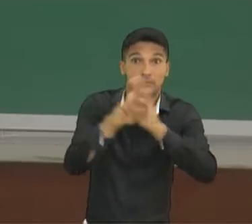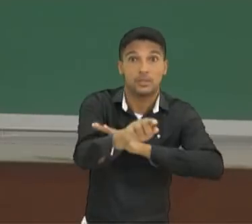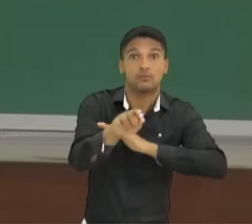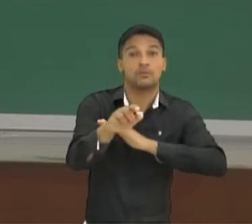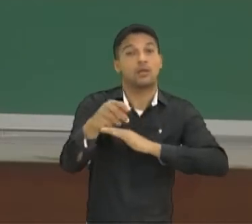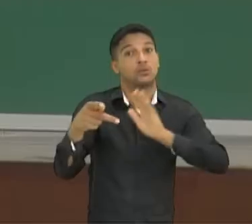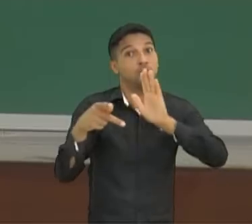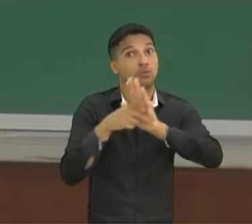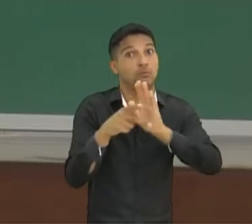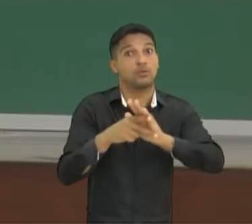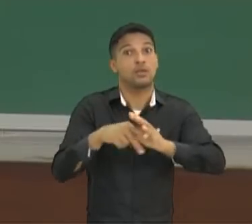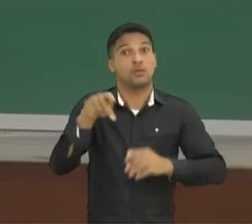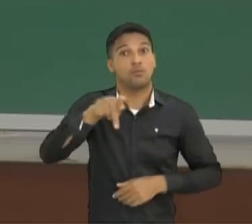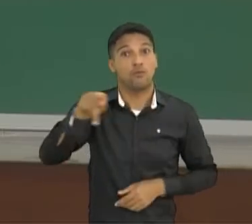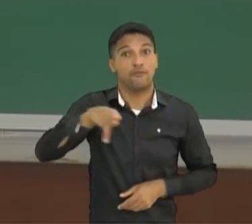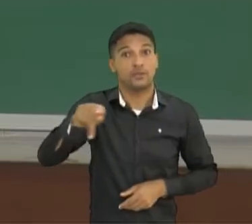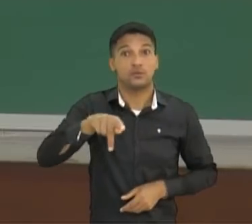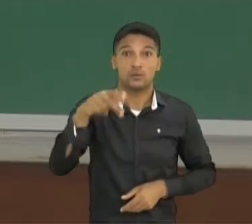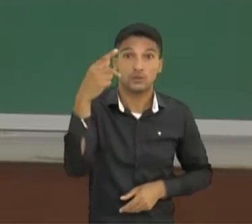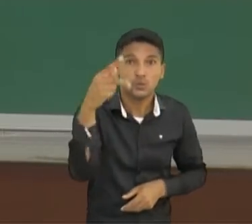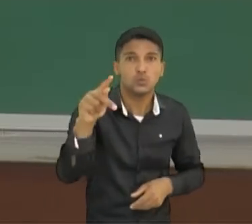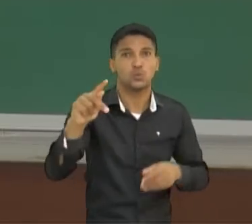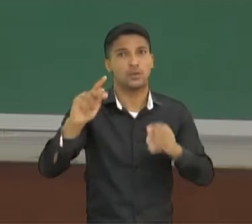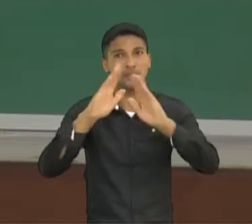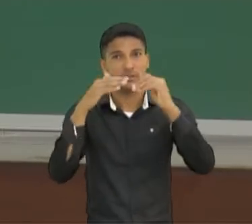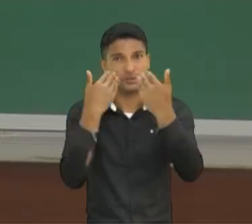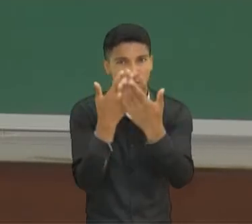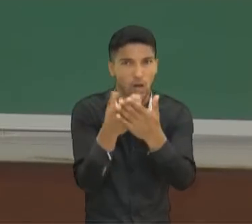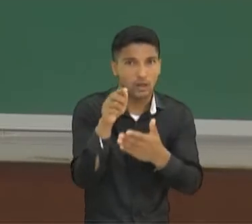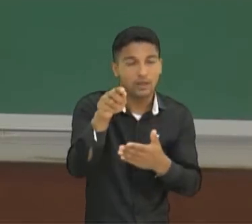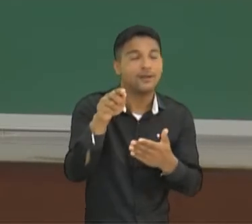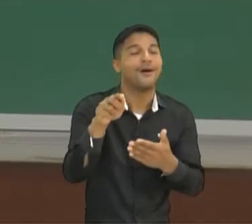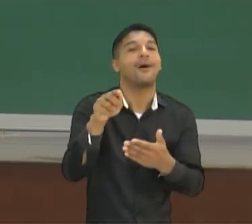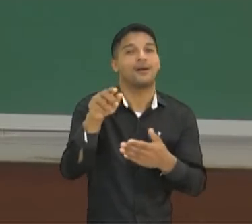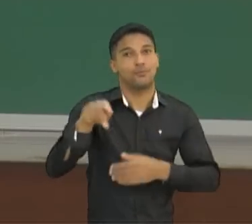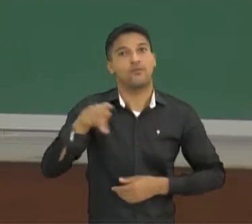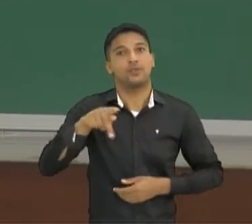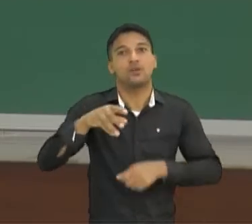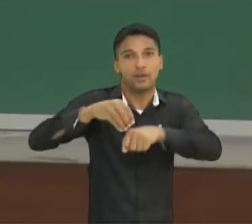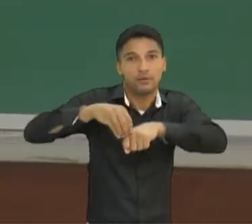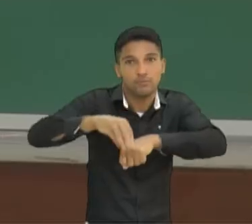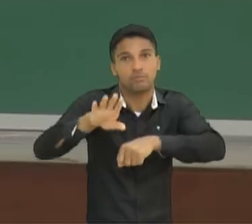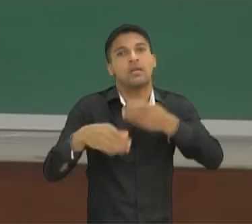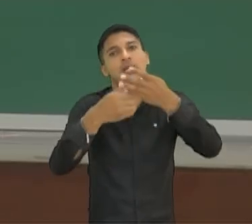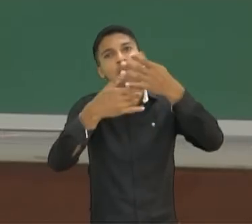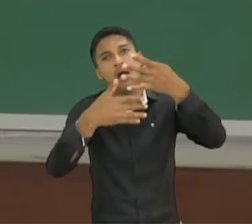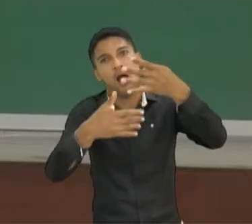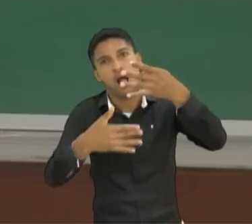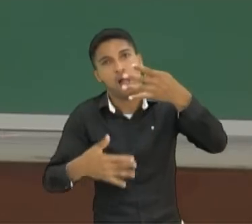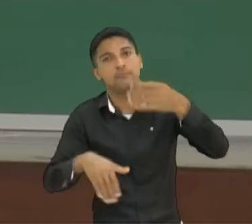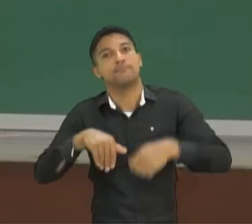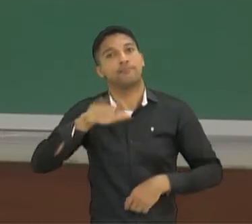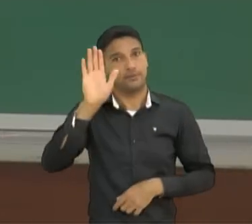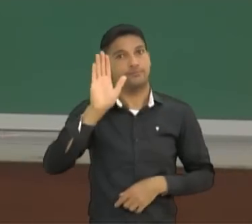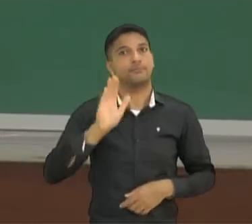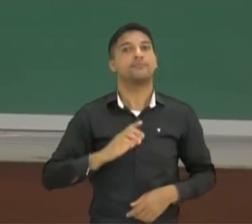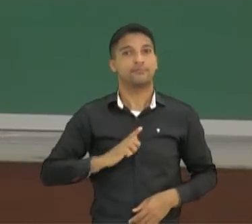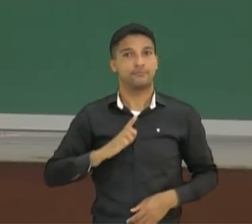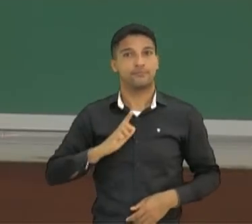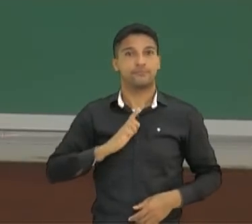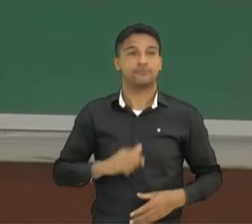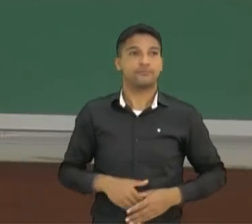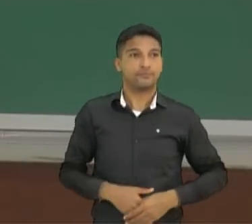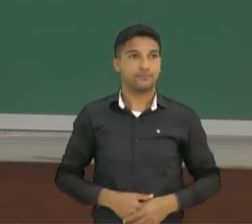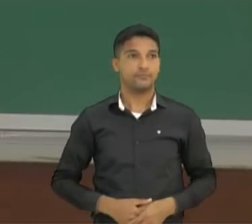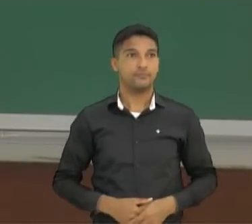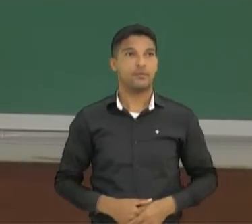né? Enfim, mas em linhas gerais, as características que eu destaquei para a aula de hoje são essas, tá? Veja, olha só, eu